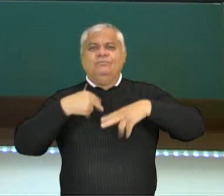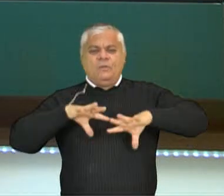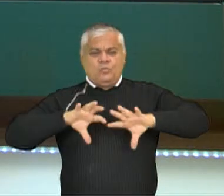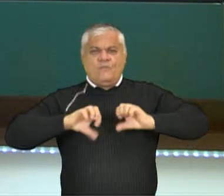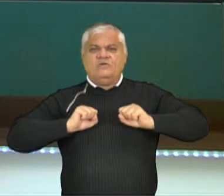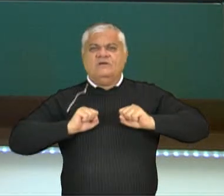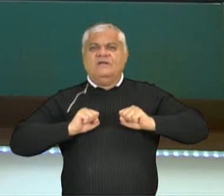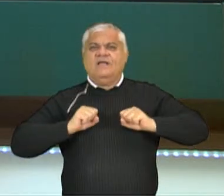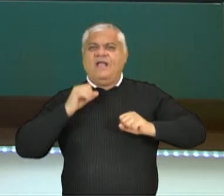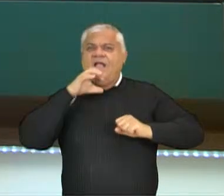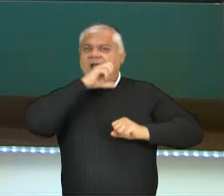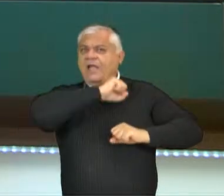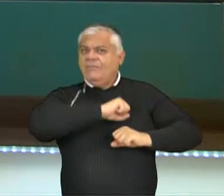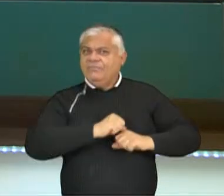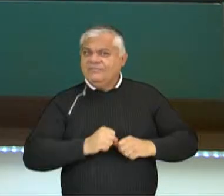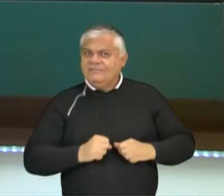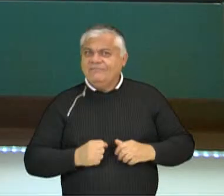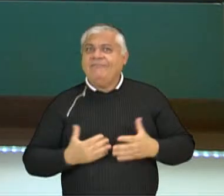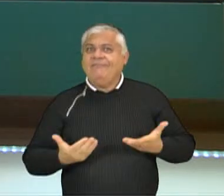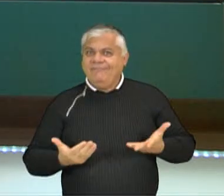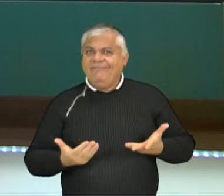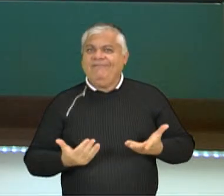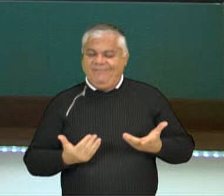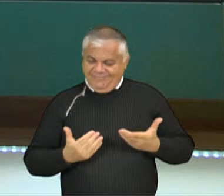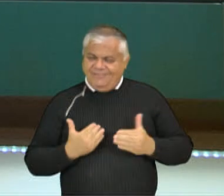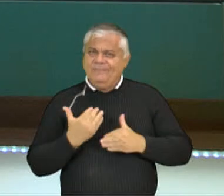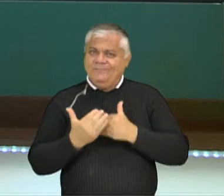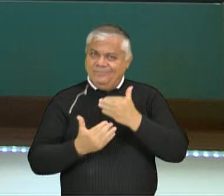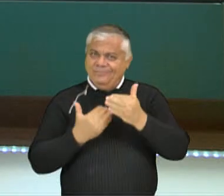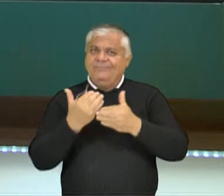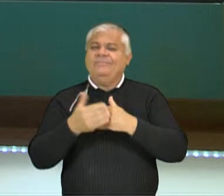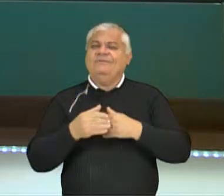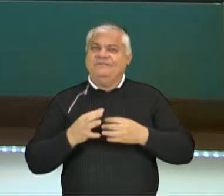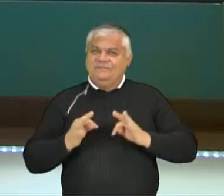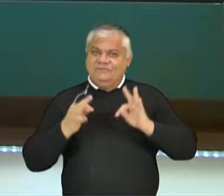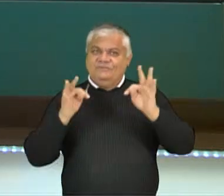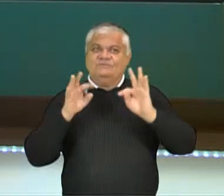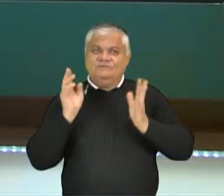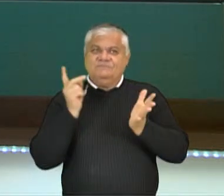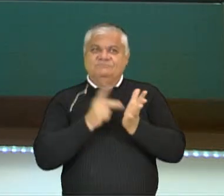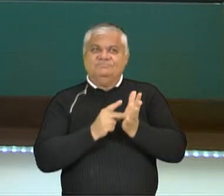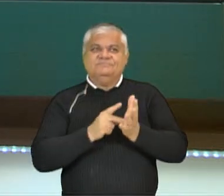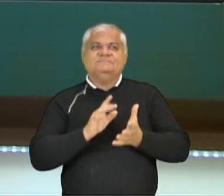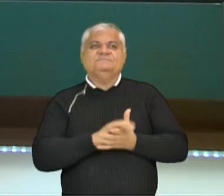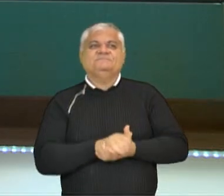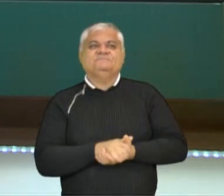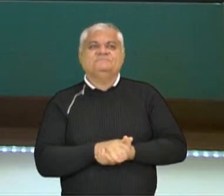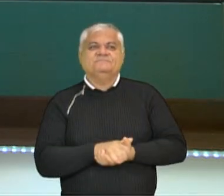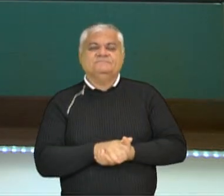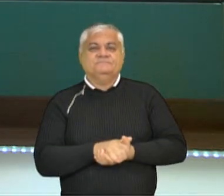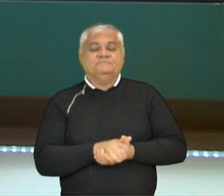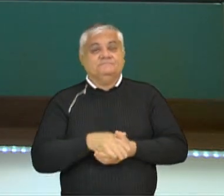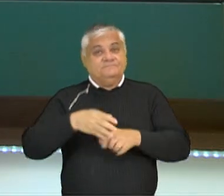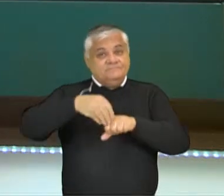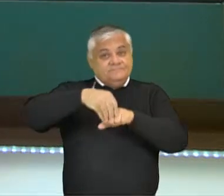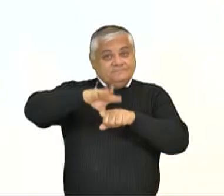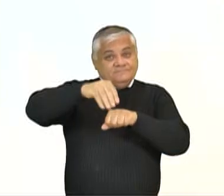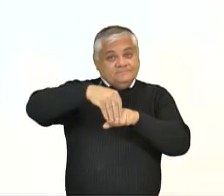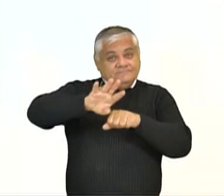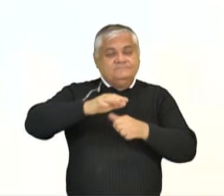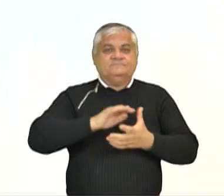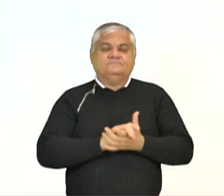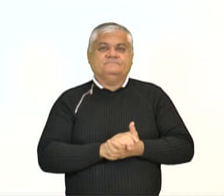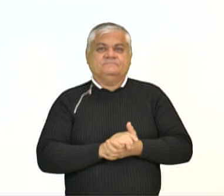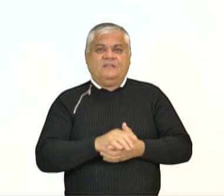rápido, então isso aí foram todas evoluções que a gente pode colocar em vários esportes, tá? Continuando, algumas dicas. Então, se